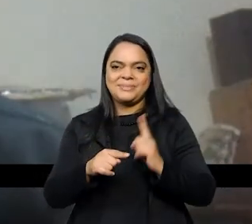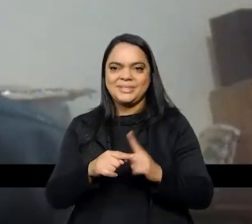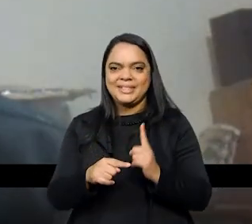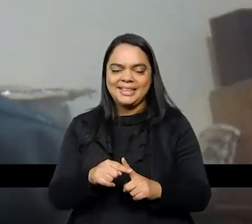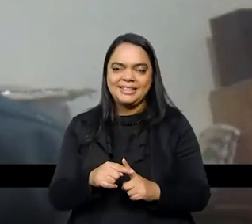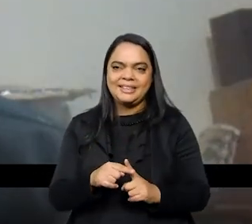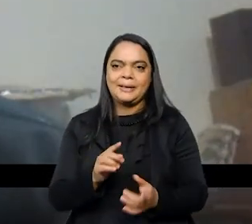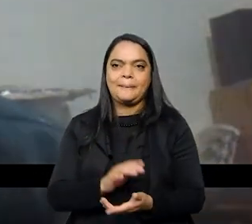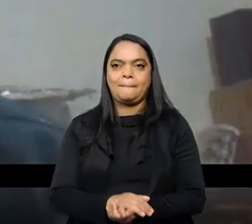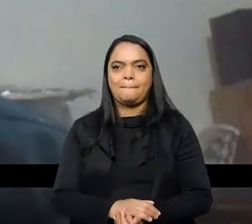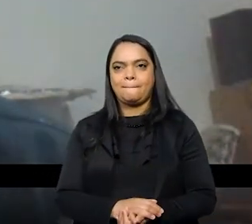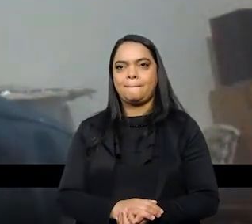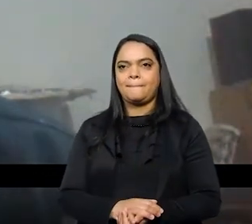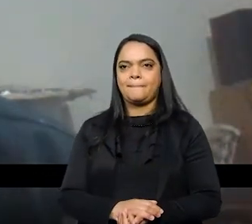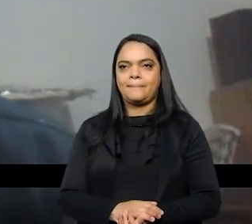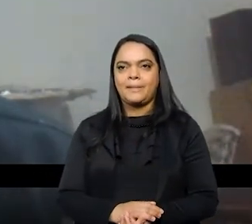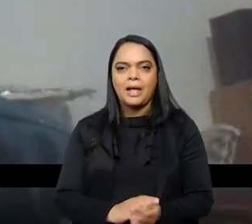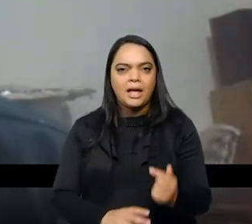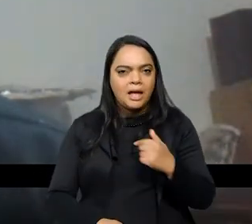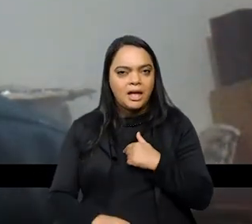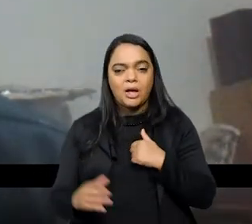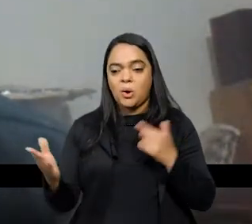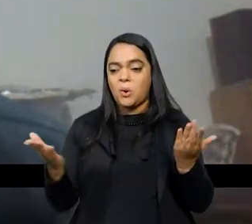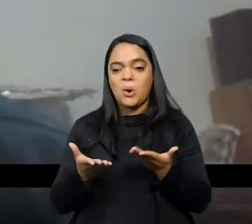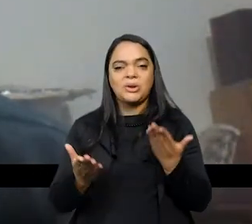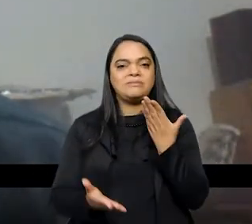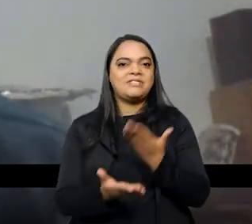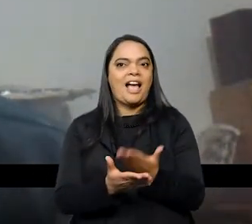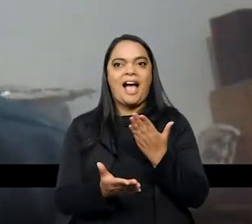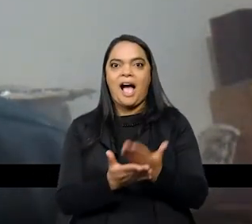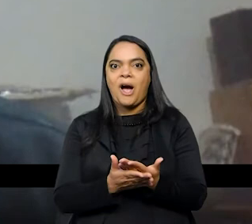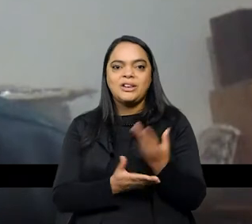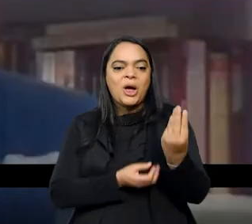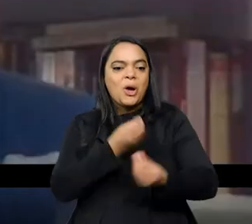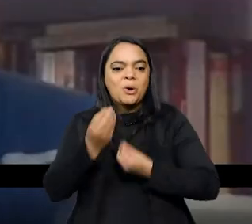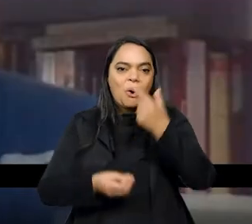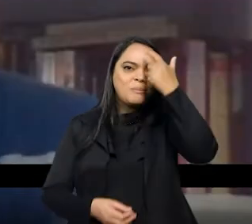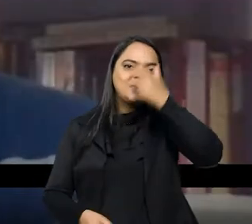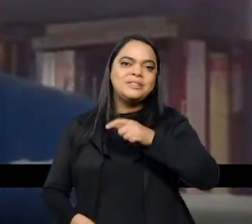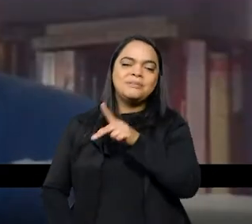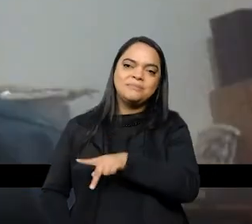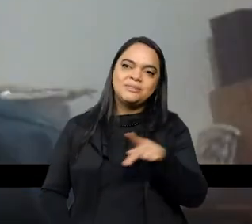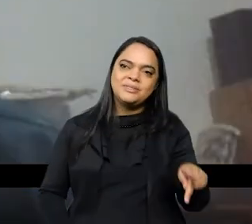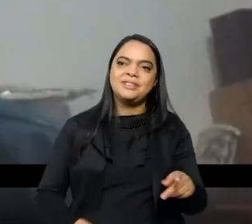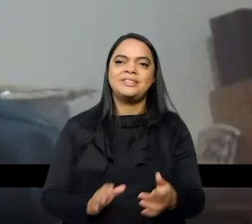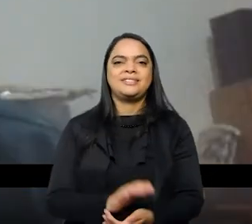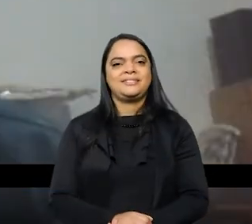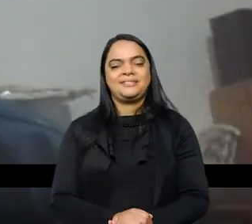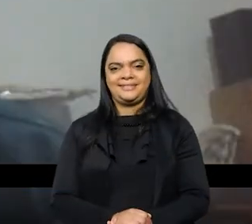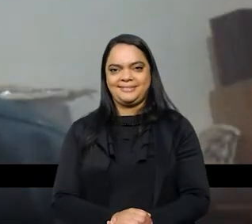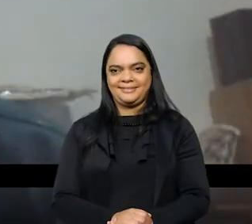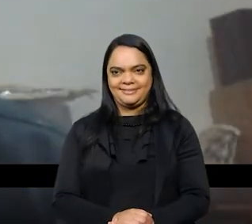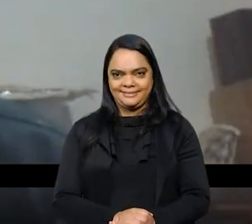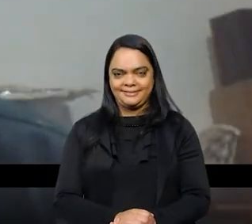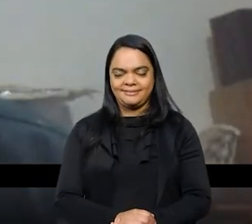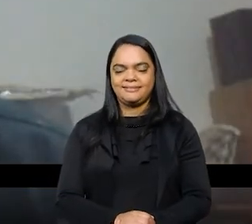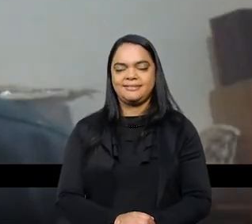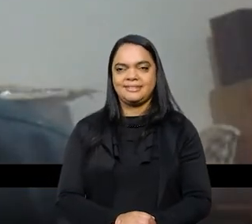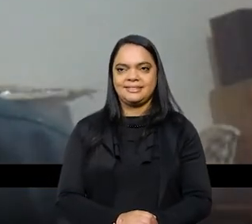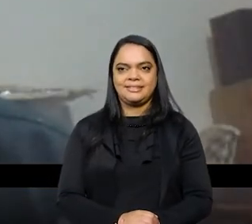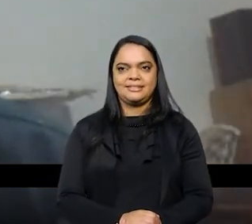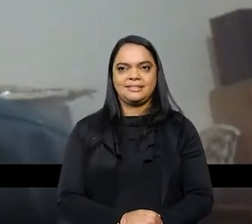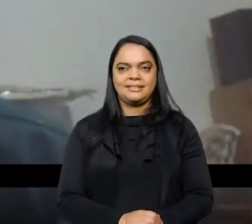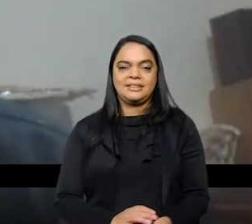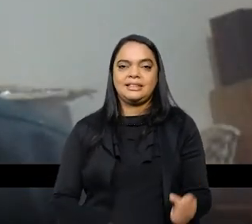eu estou tendo aqui uma verdadeira aula de ser professor. Né? E isso está me encantando